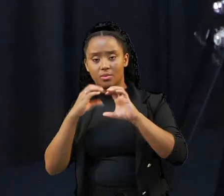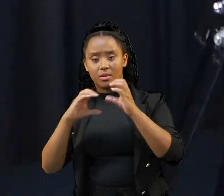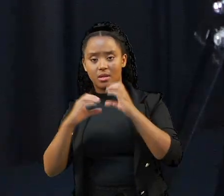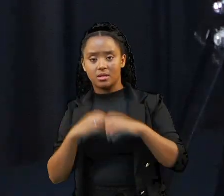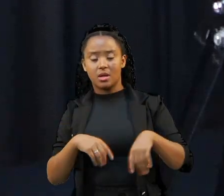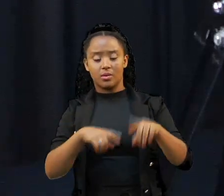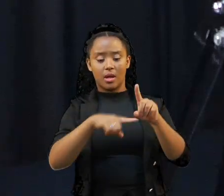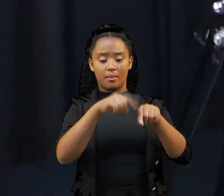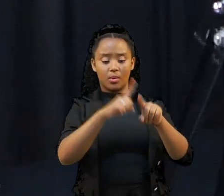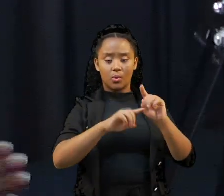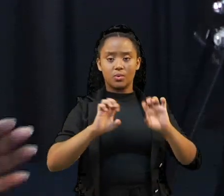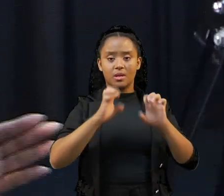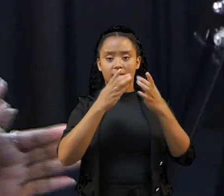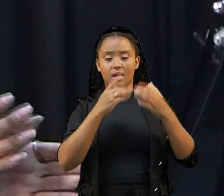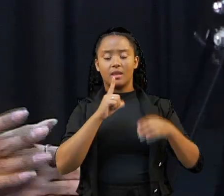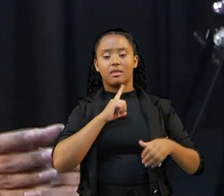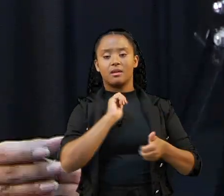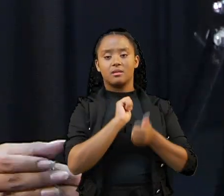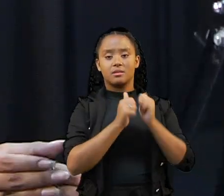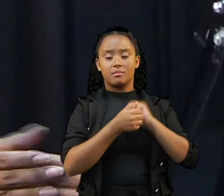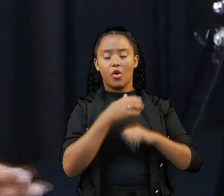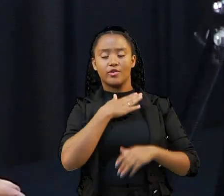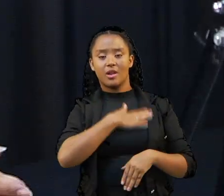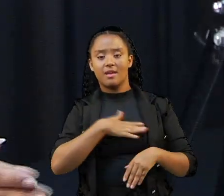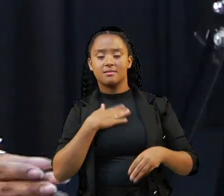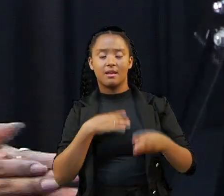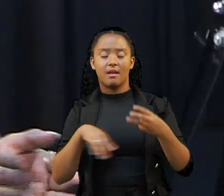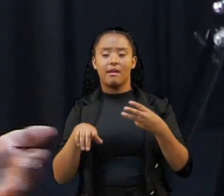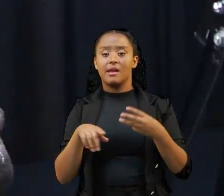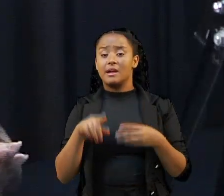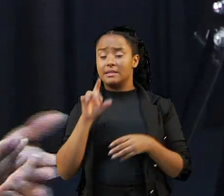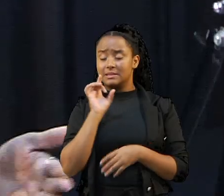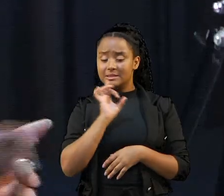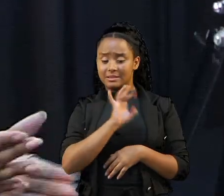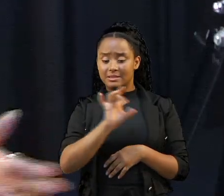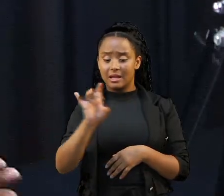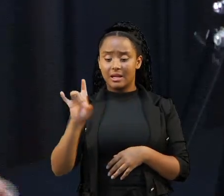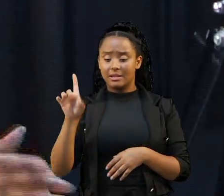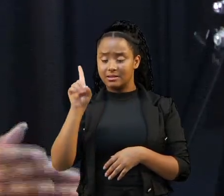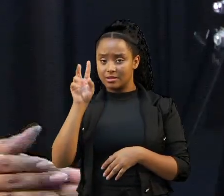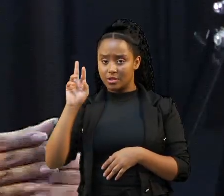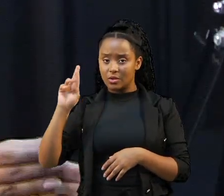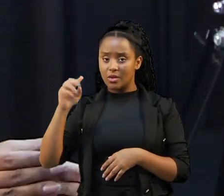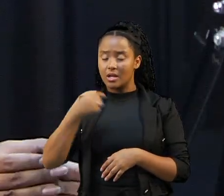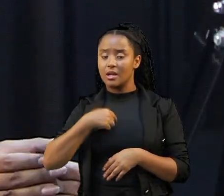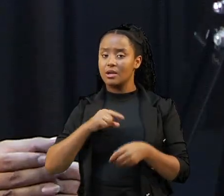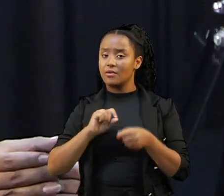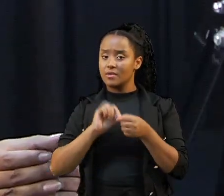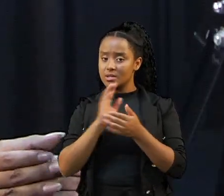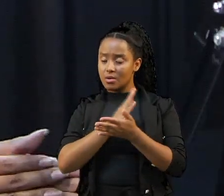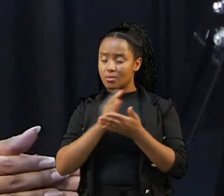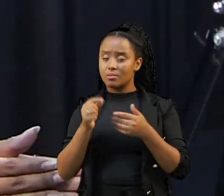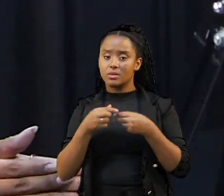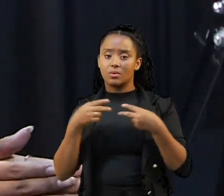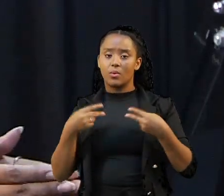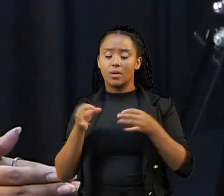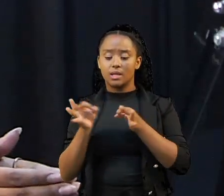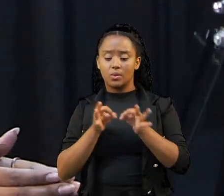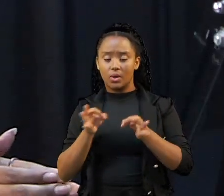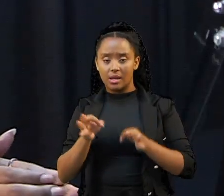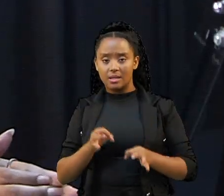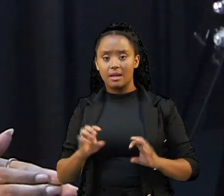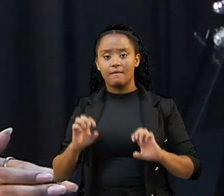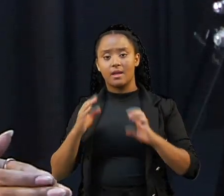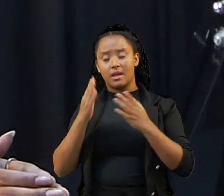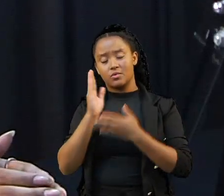tem produtos e eventos, tem esporte, lazer. E eu fiz, em cada uma dessas diretorias, eu fiz algumas coisas. Eu